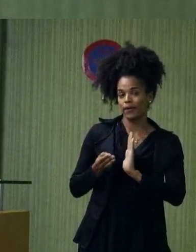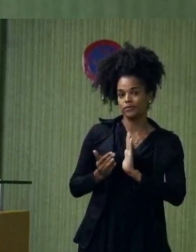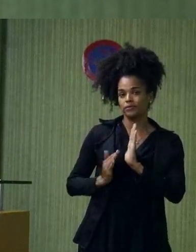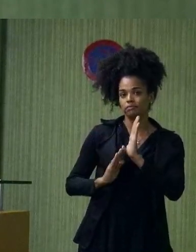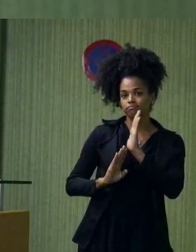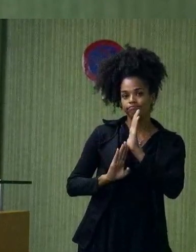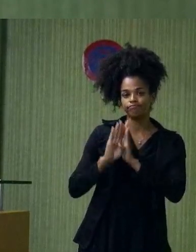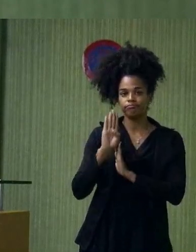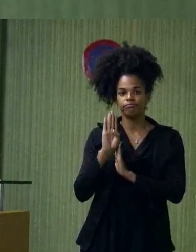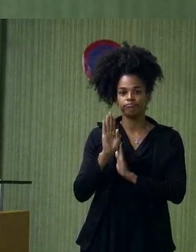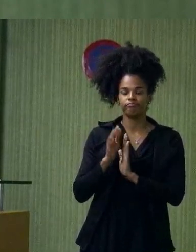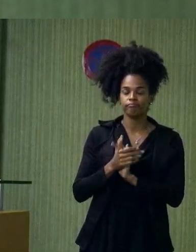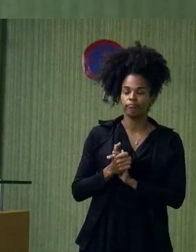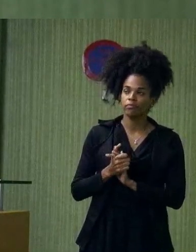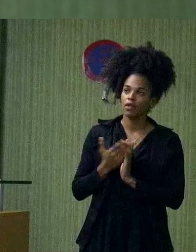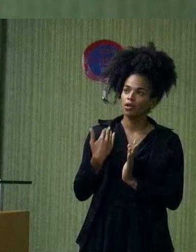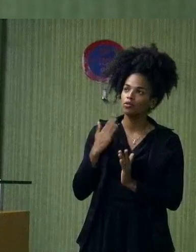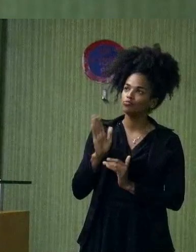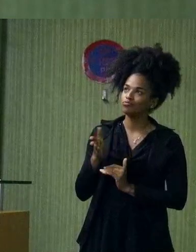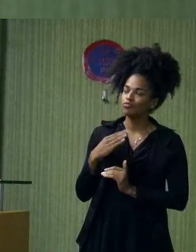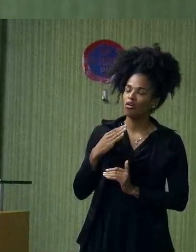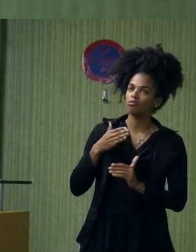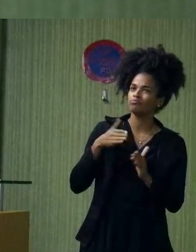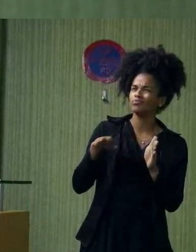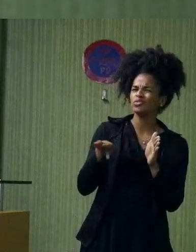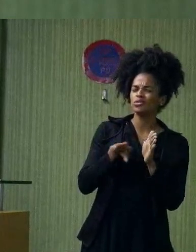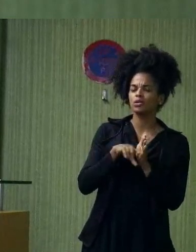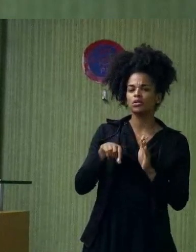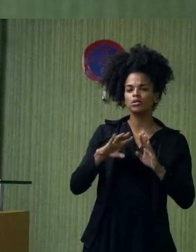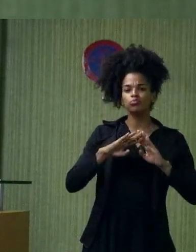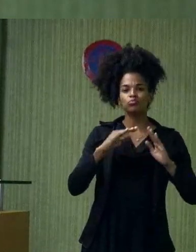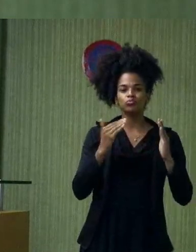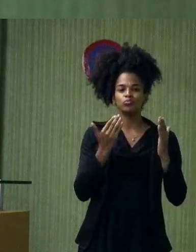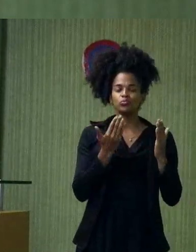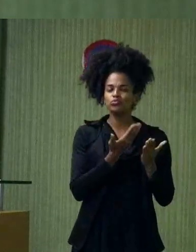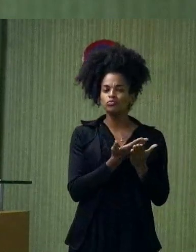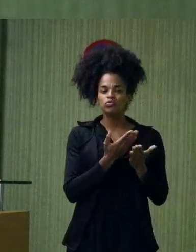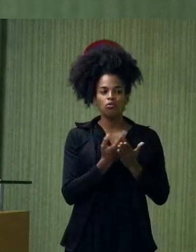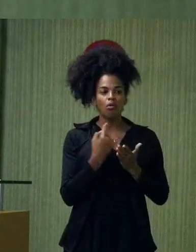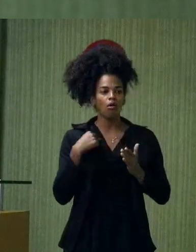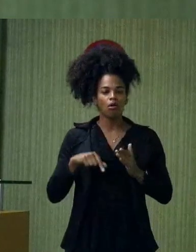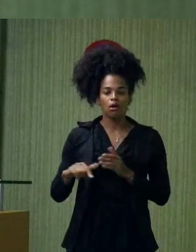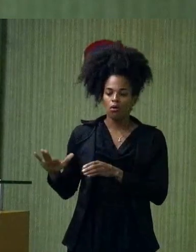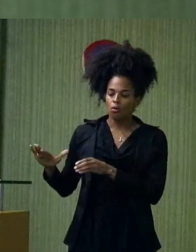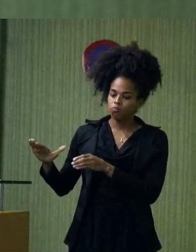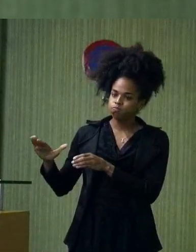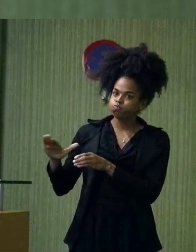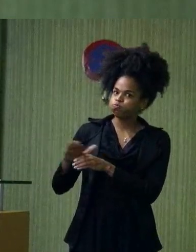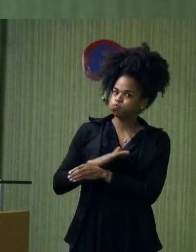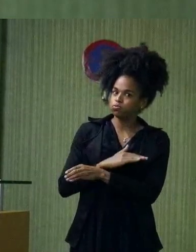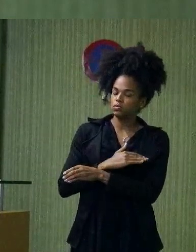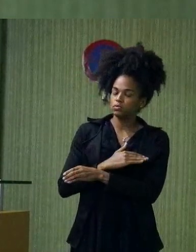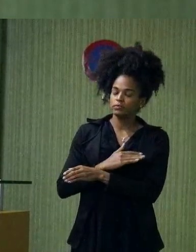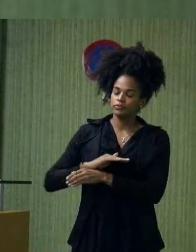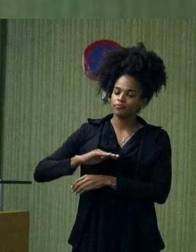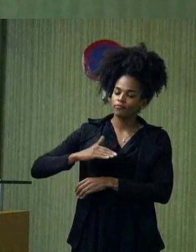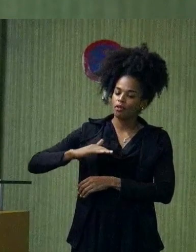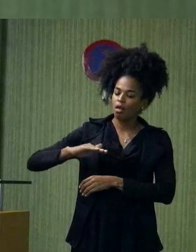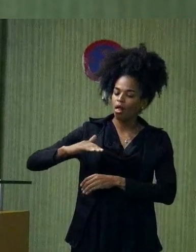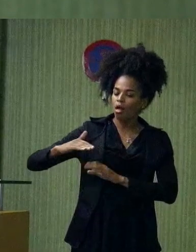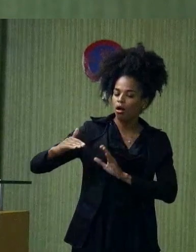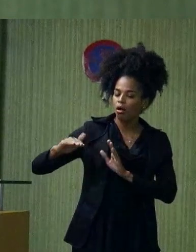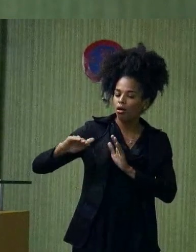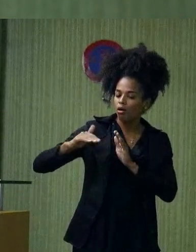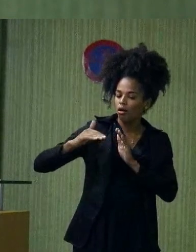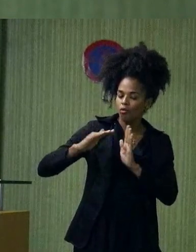em escola que quando Eh tava na época da cheia a água chegava lá na na na na bem na na porta da escola